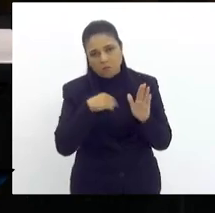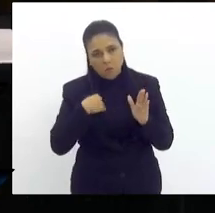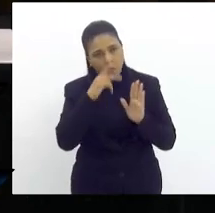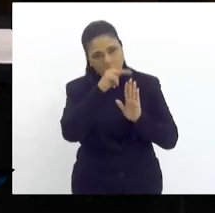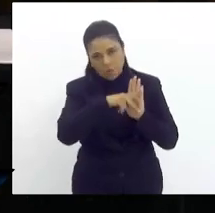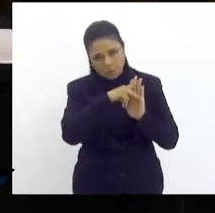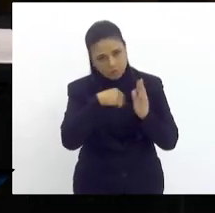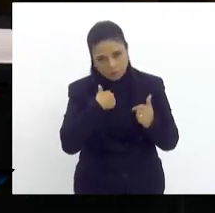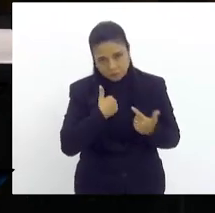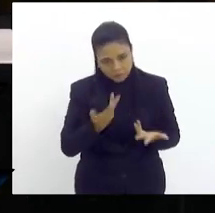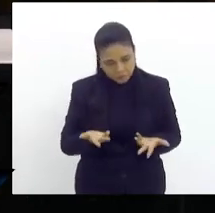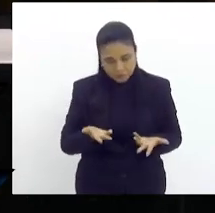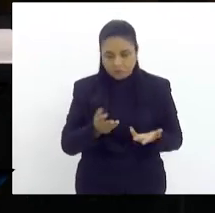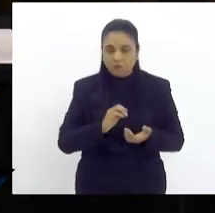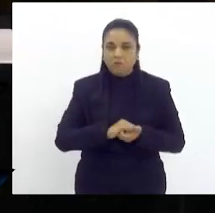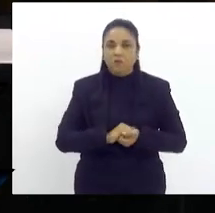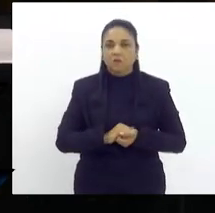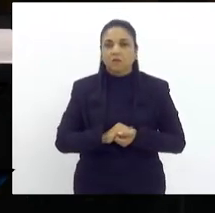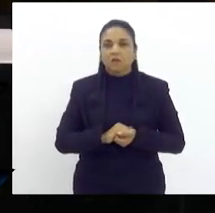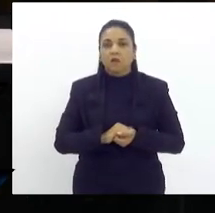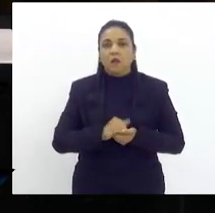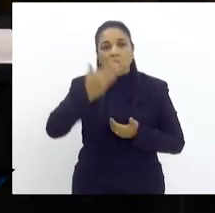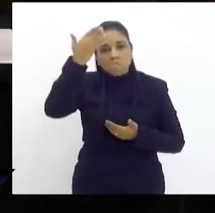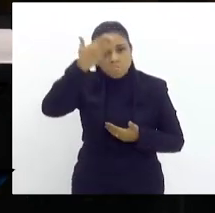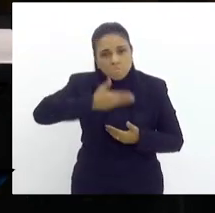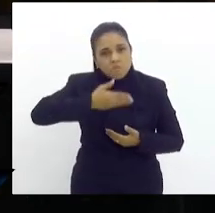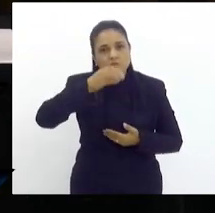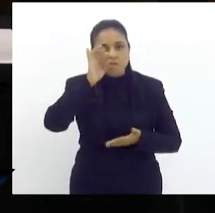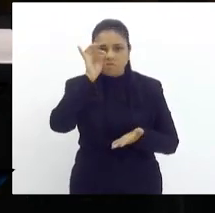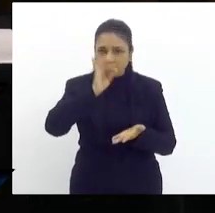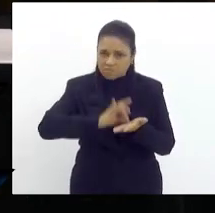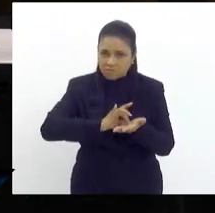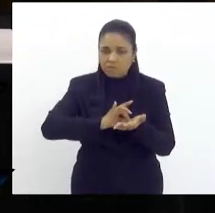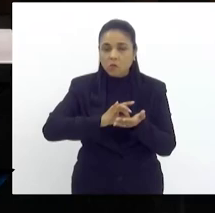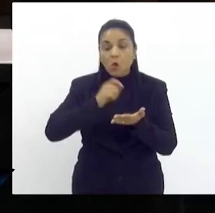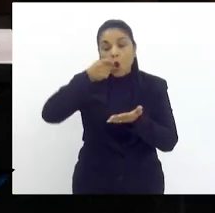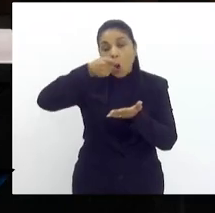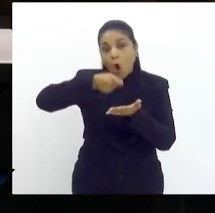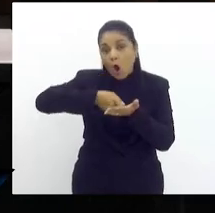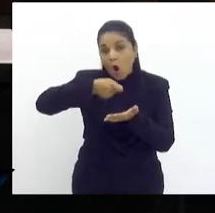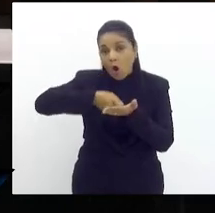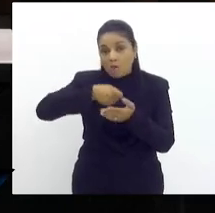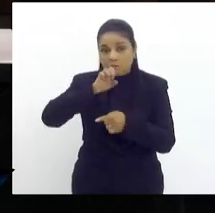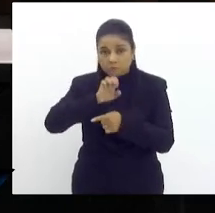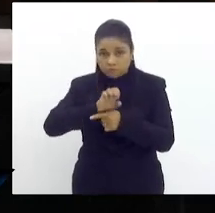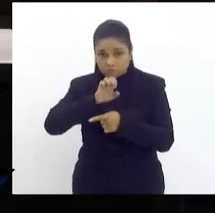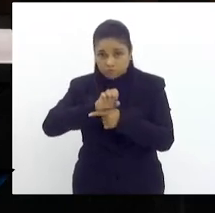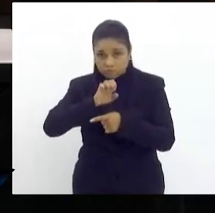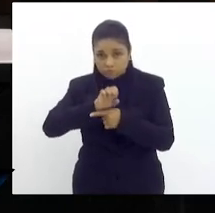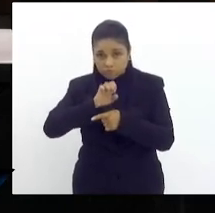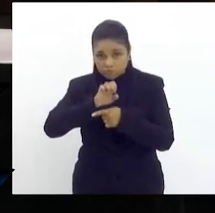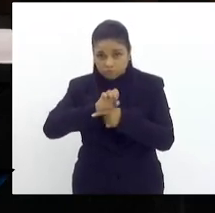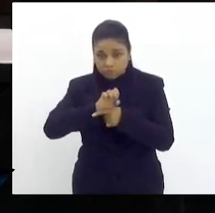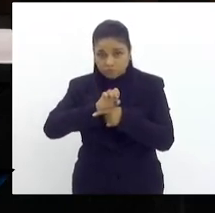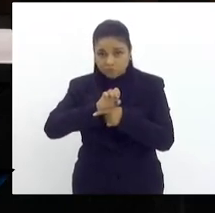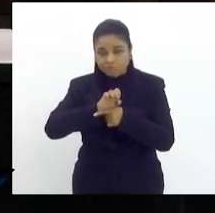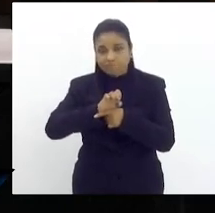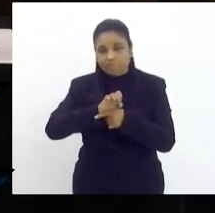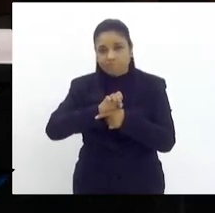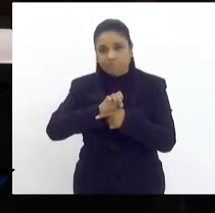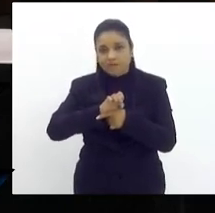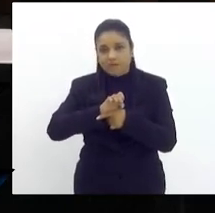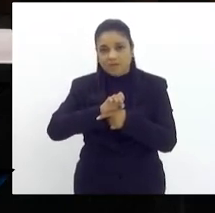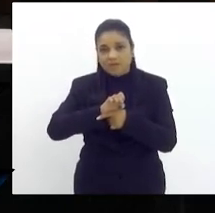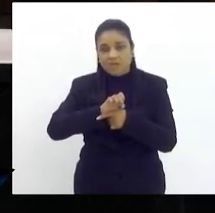é que de fato o que se cobra que no estado com relação a isso inclusive atrapalha